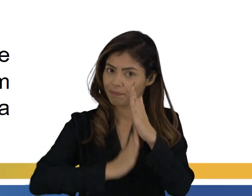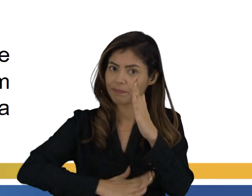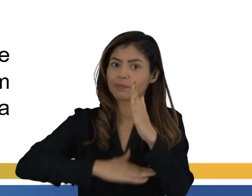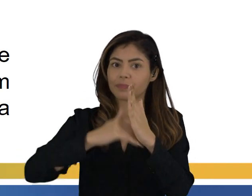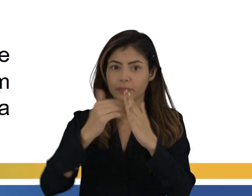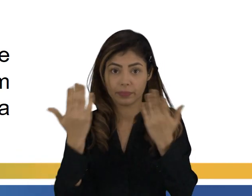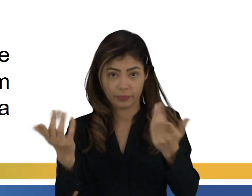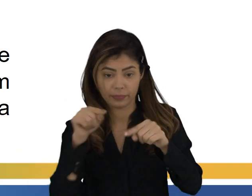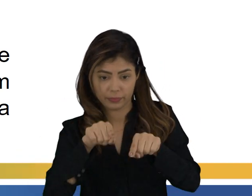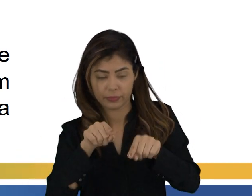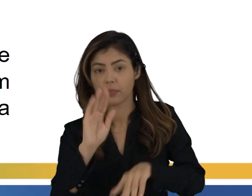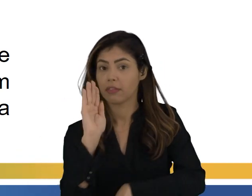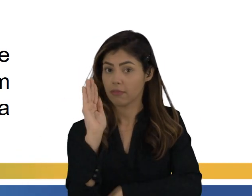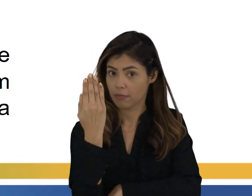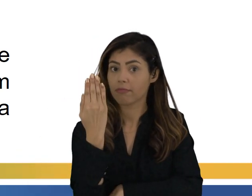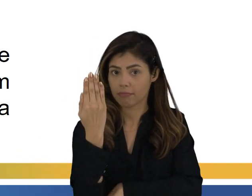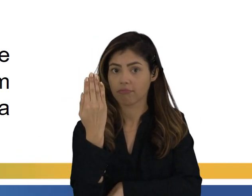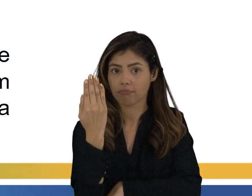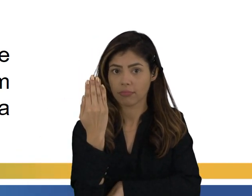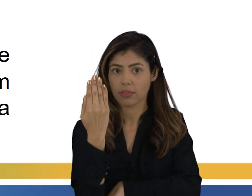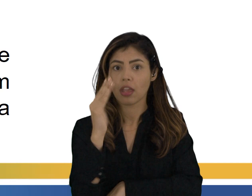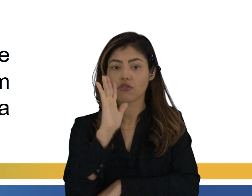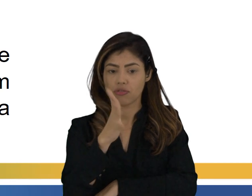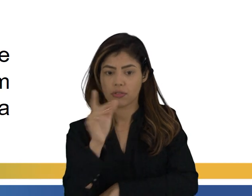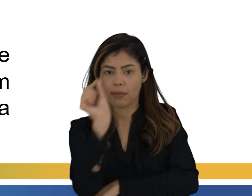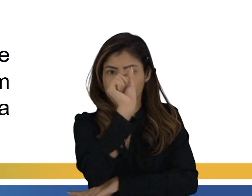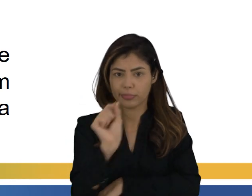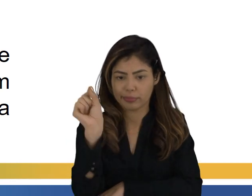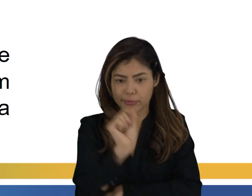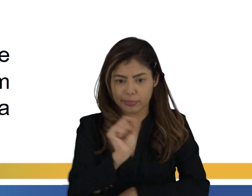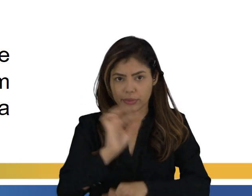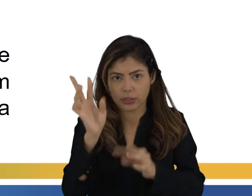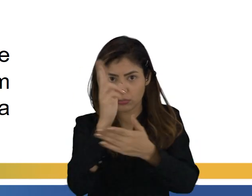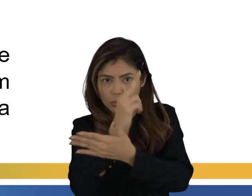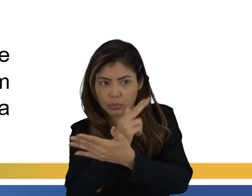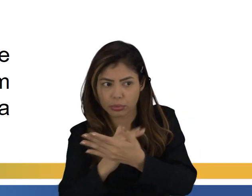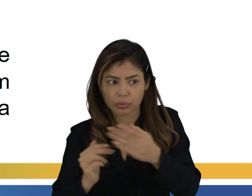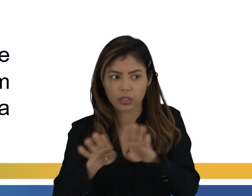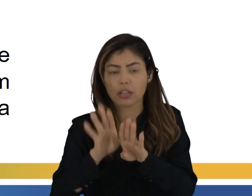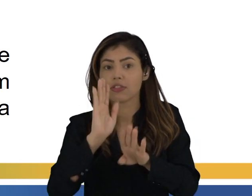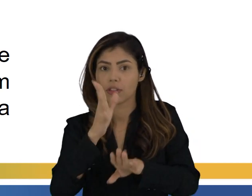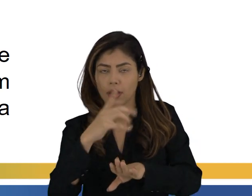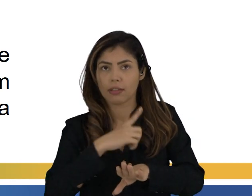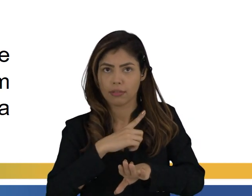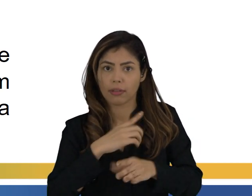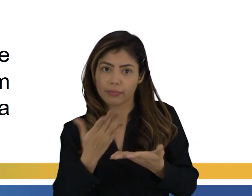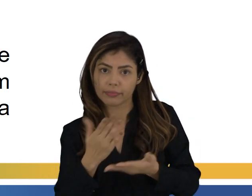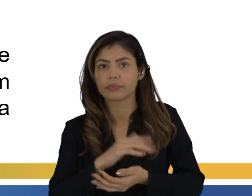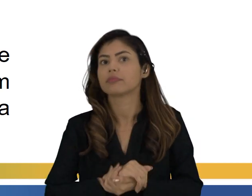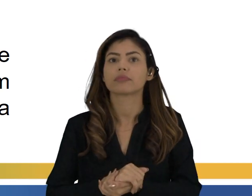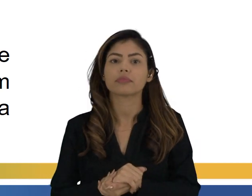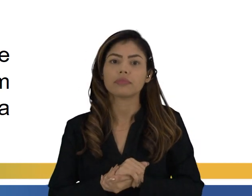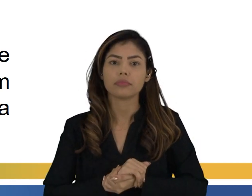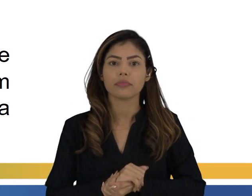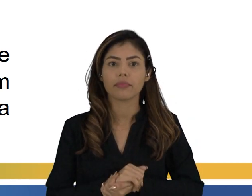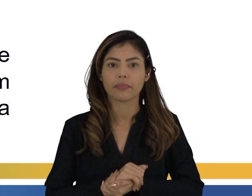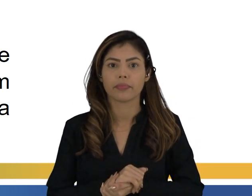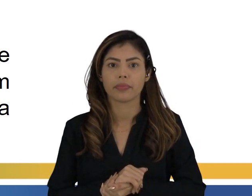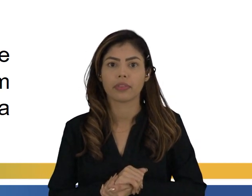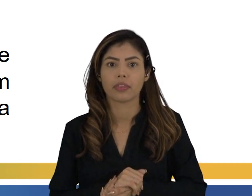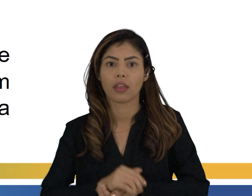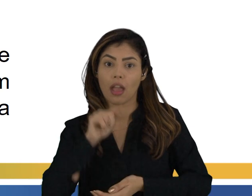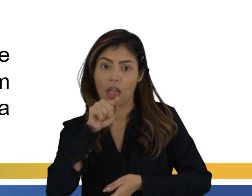prancha de madeira, né, sobre essa tábua que está toda já riscada com o desenho que o artista trabalhou, e